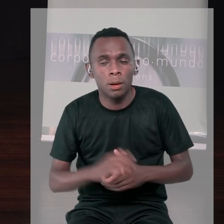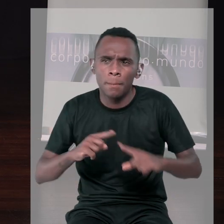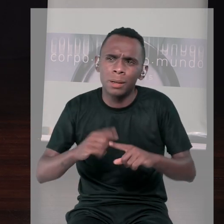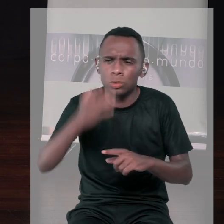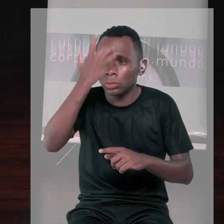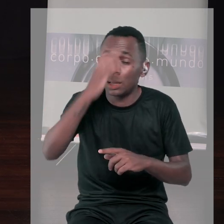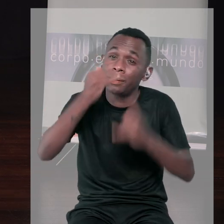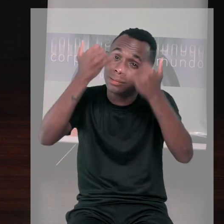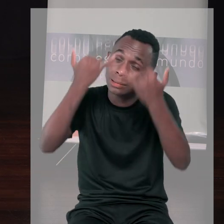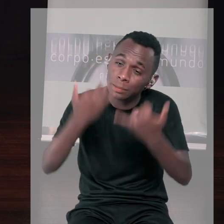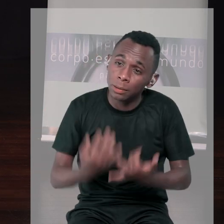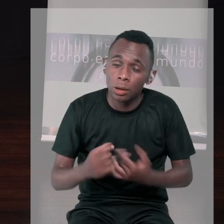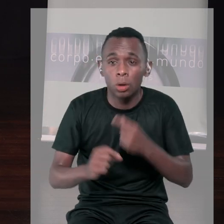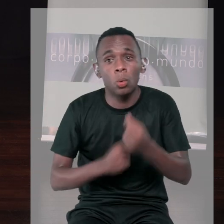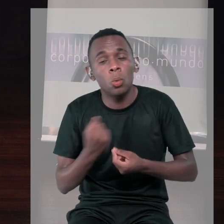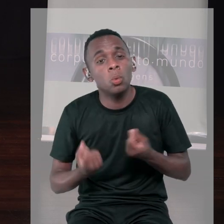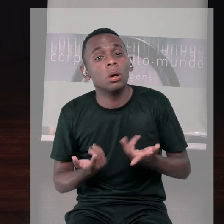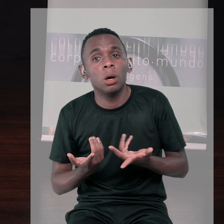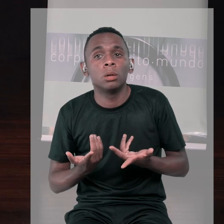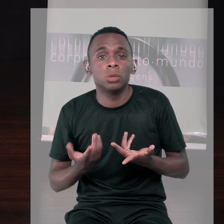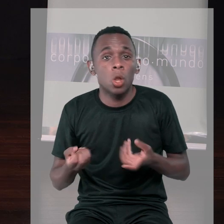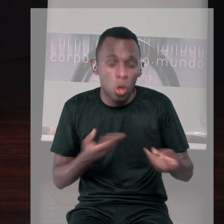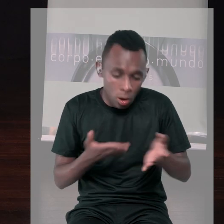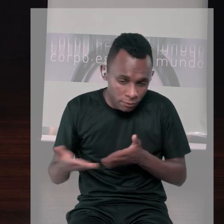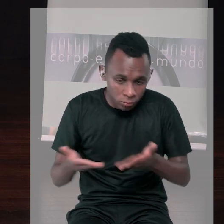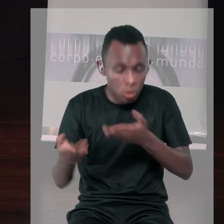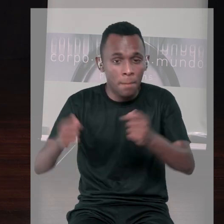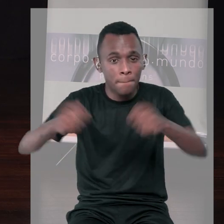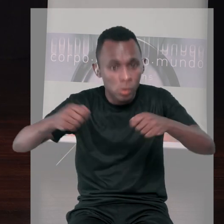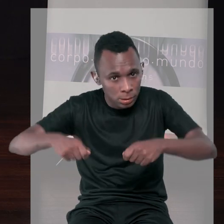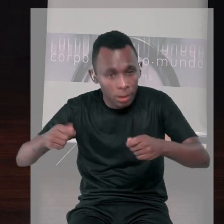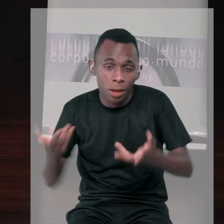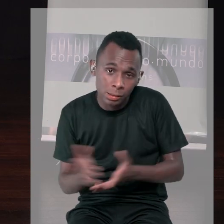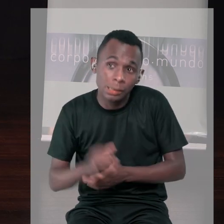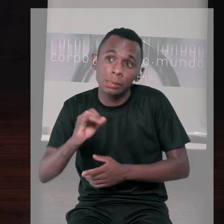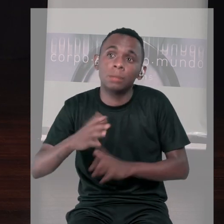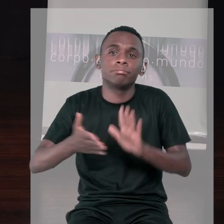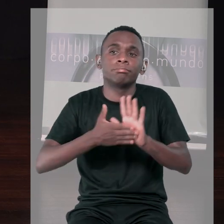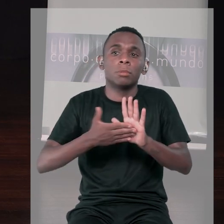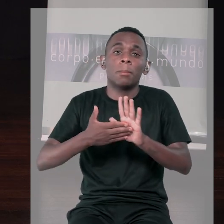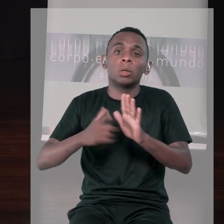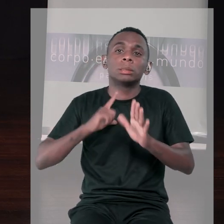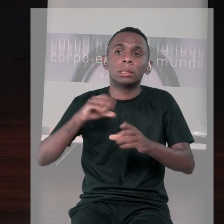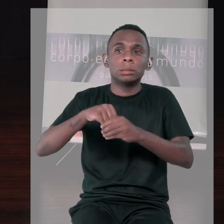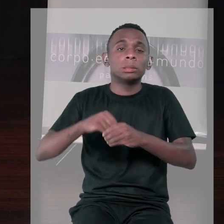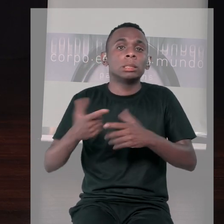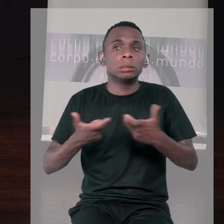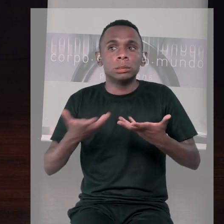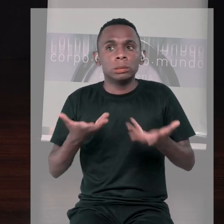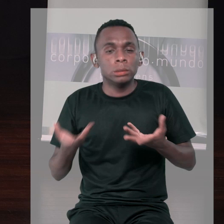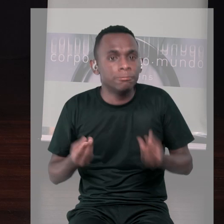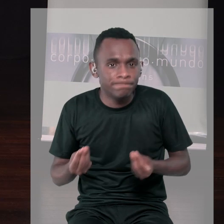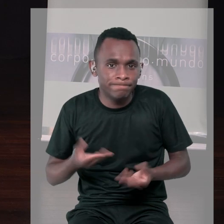desses novos caminhos de saber se essa proposição entra ou não em choque. Tá? Eu não tenho conhecimento, não vou falar do que eu